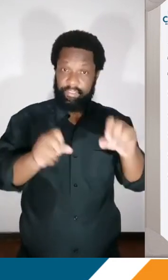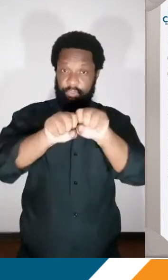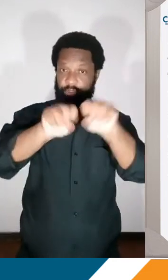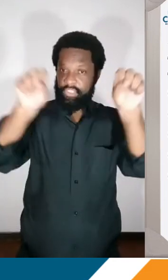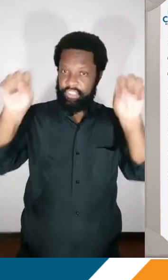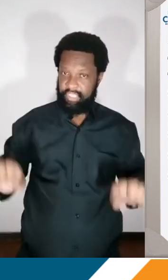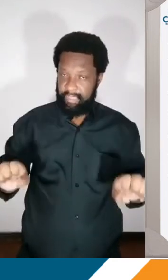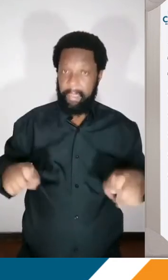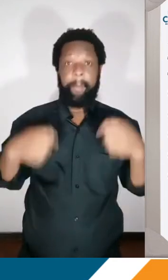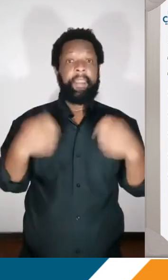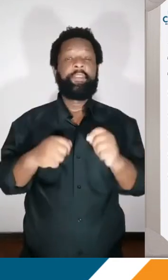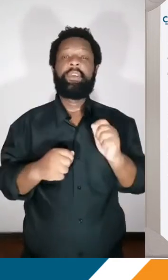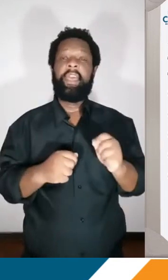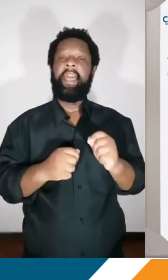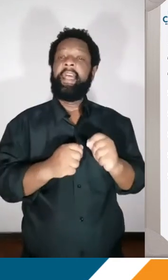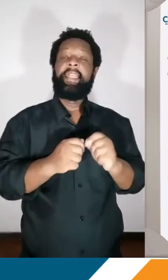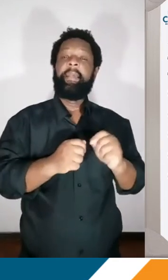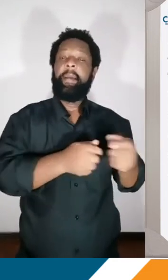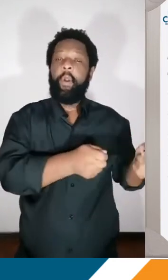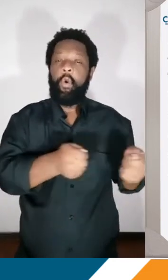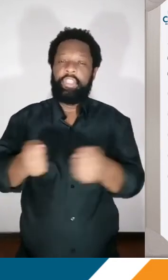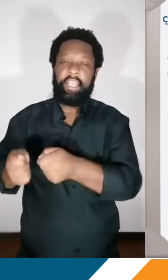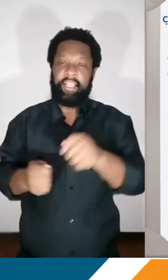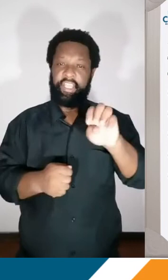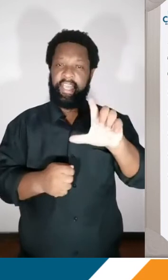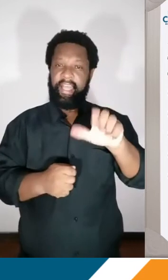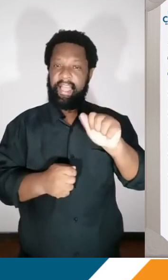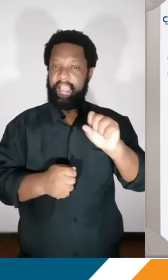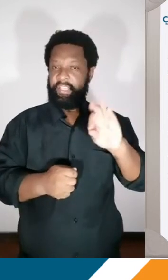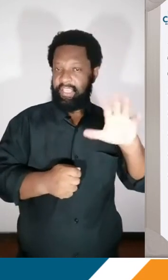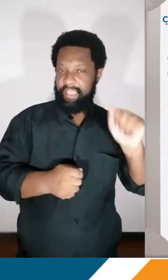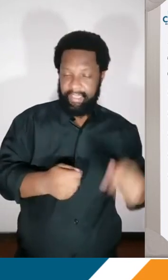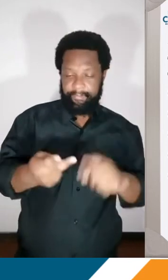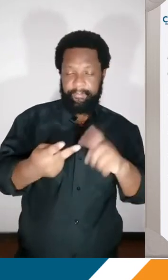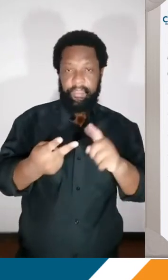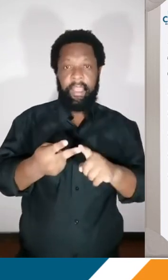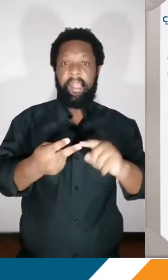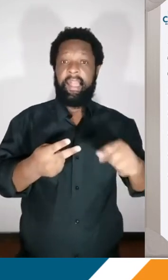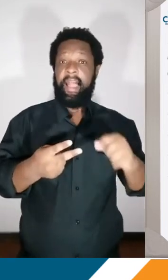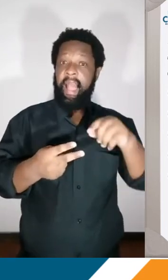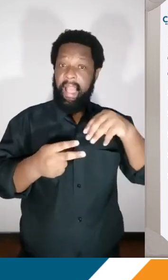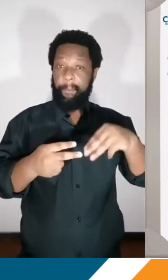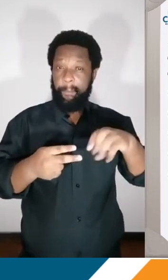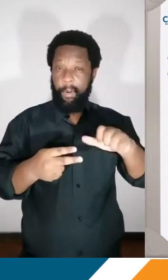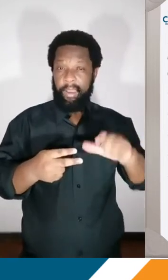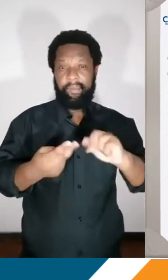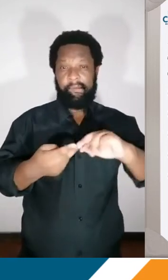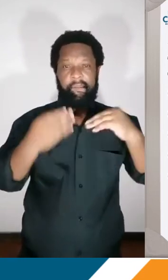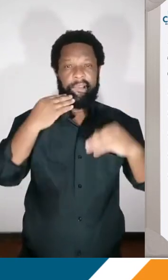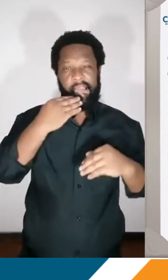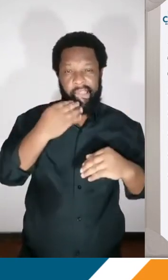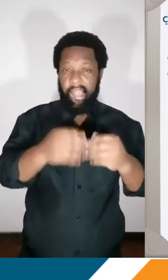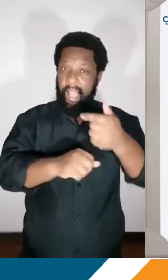sistema, a gente precisa da constante elástica, da deformação da mola, e fica ao quadrado,